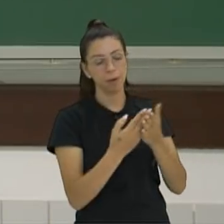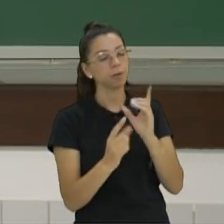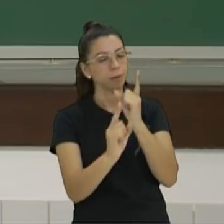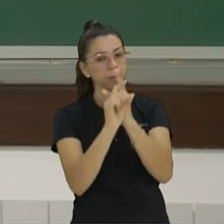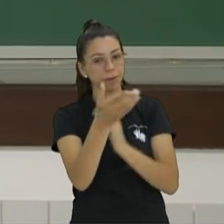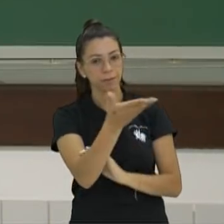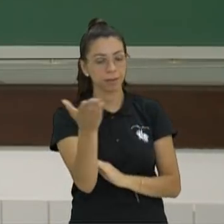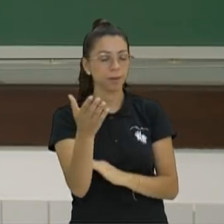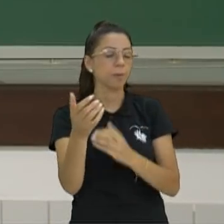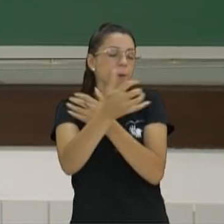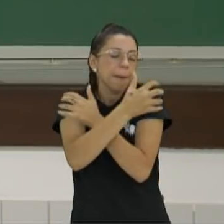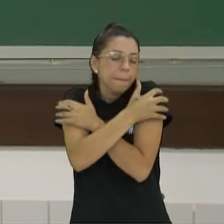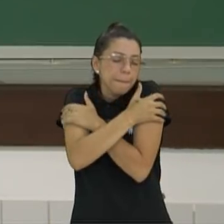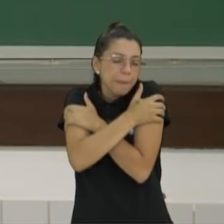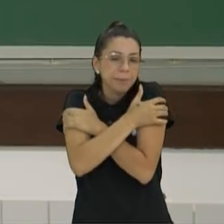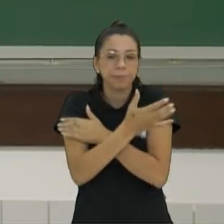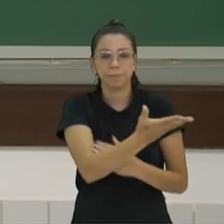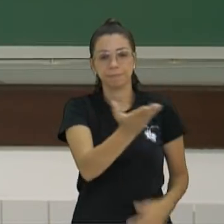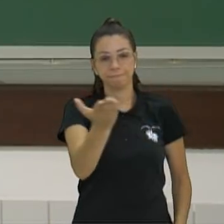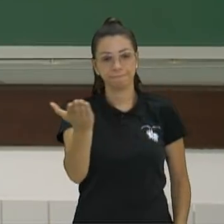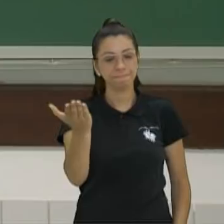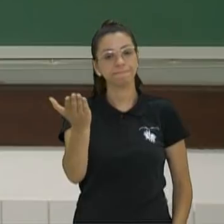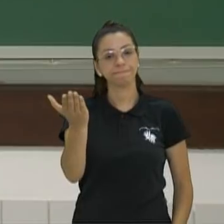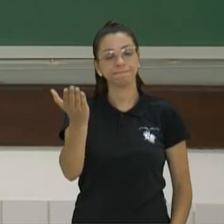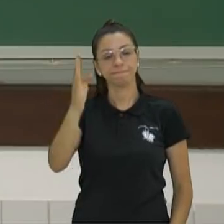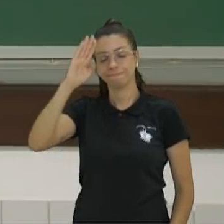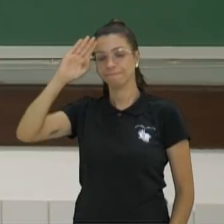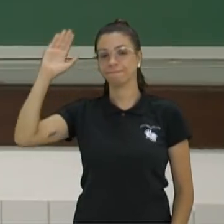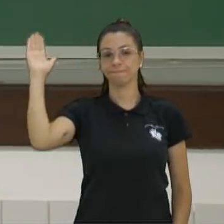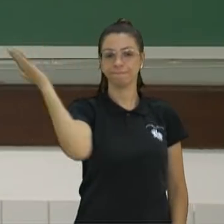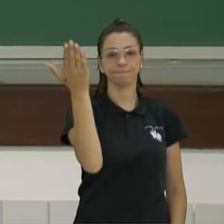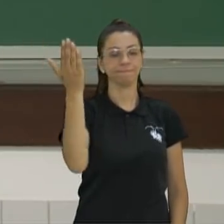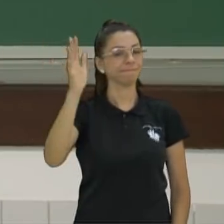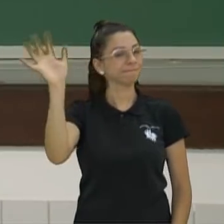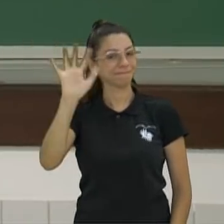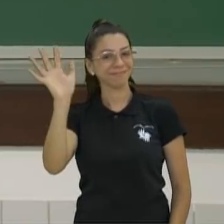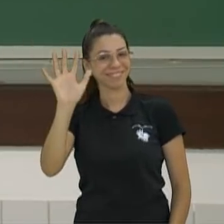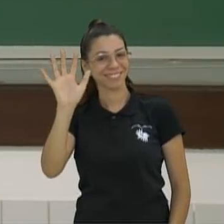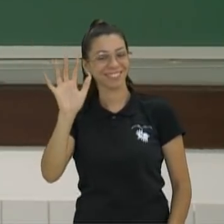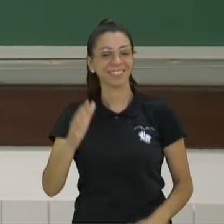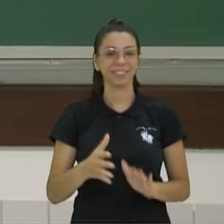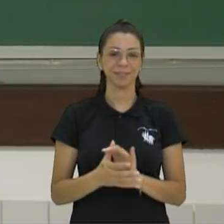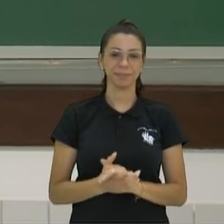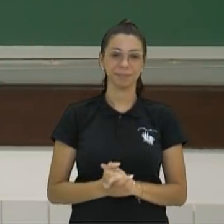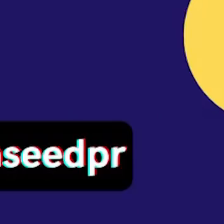bom? Um abraço para todos, gente. Tchau, até uma próxima.